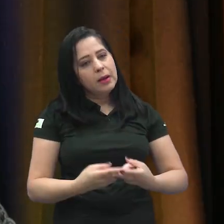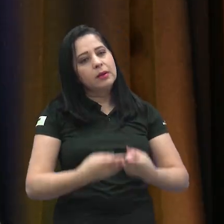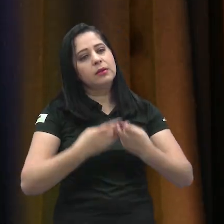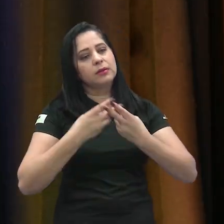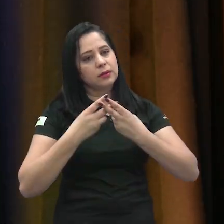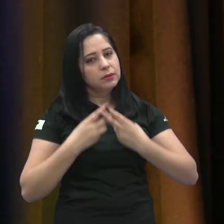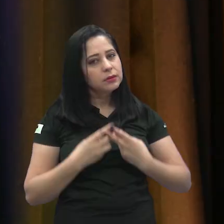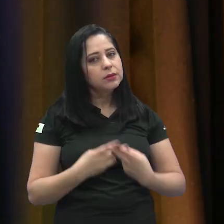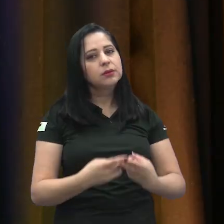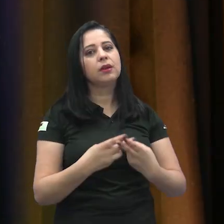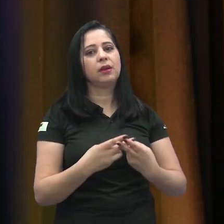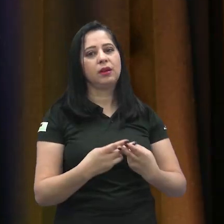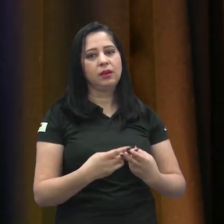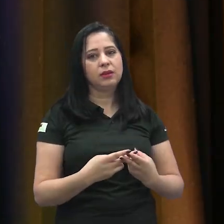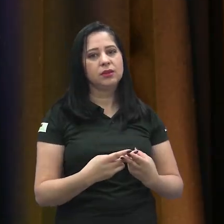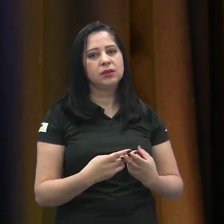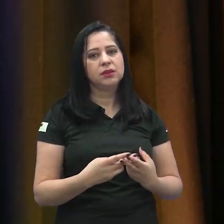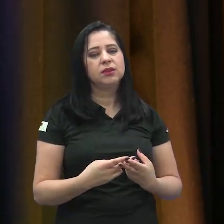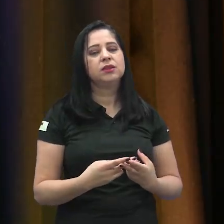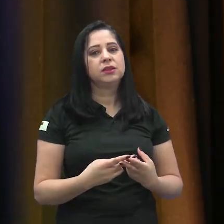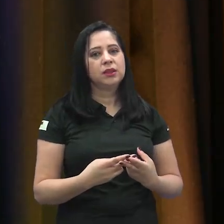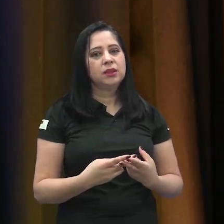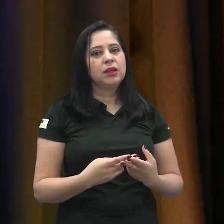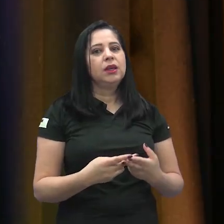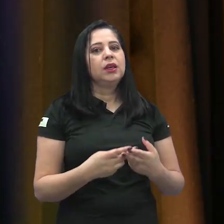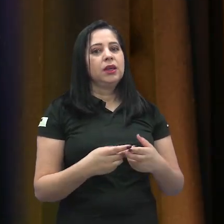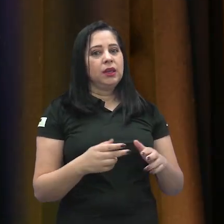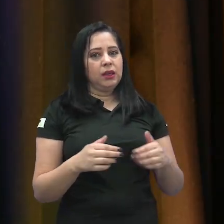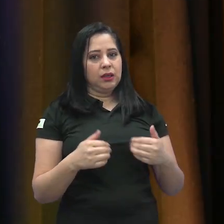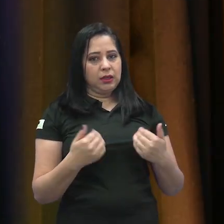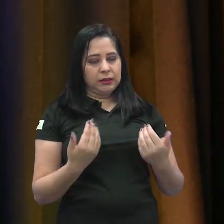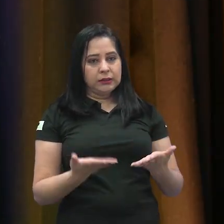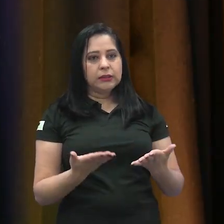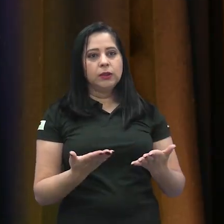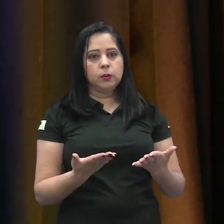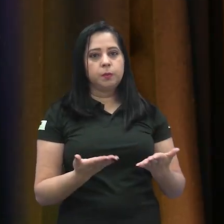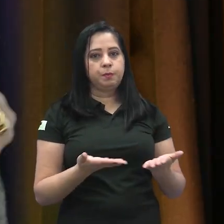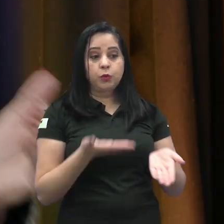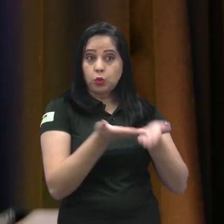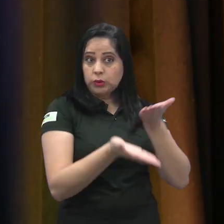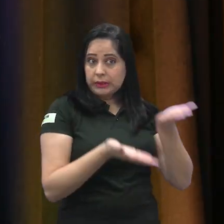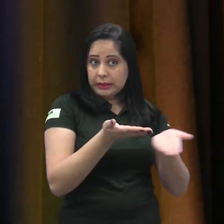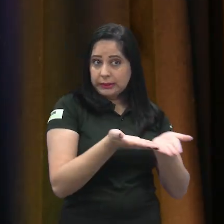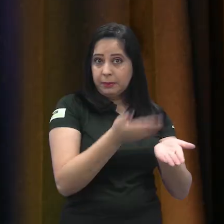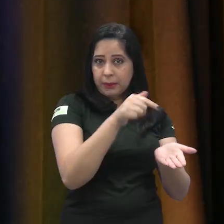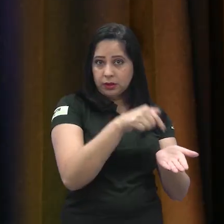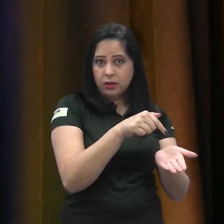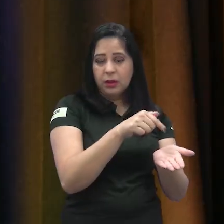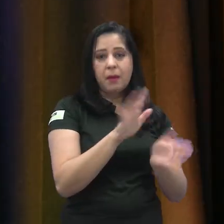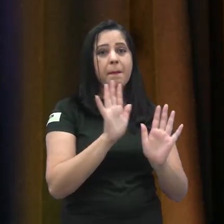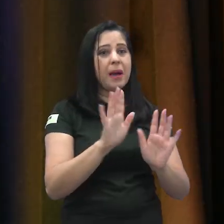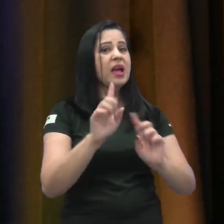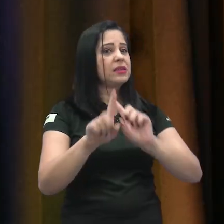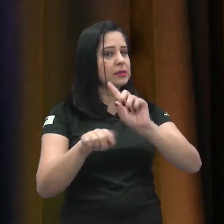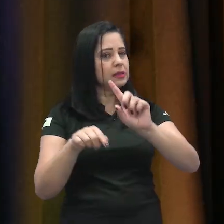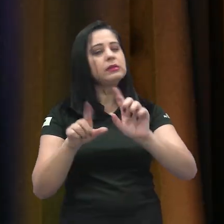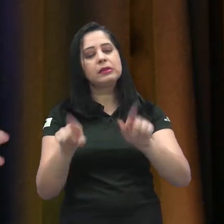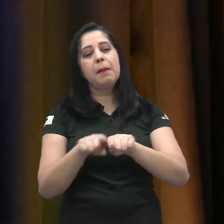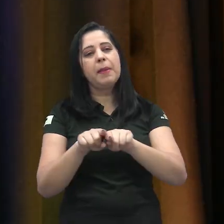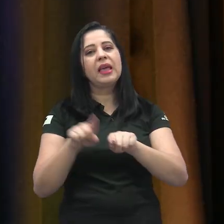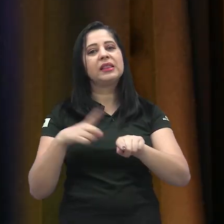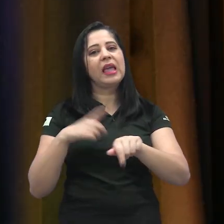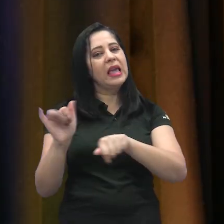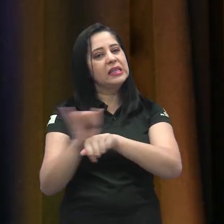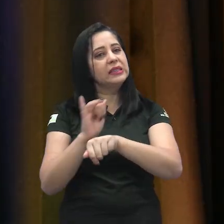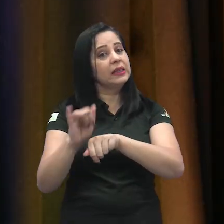muita paciência com você mesma, porque passa por muitas catarses, né? Isso na cinesiologia, né? Depois